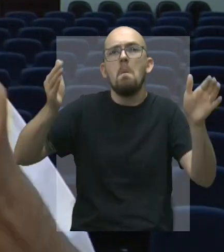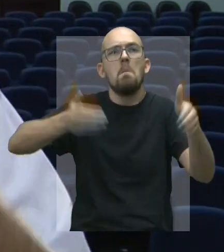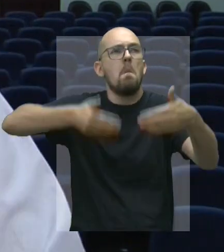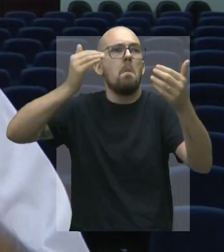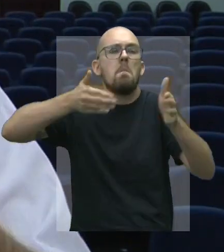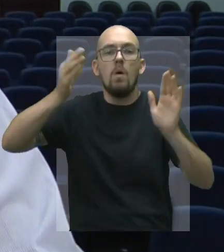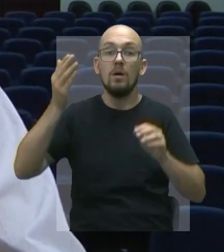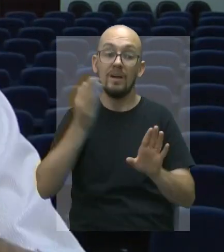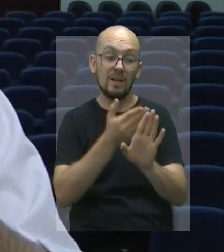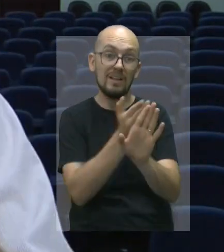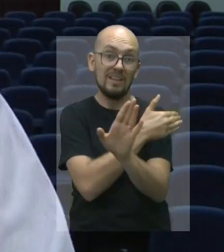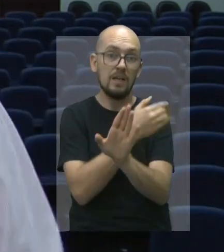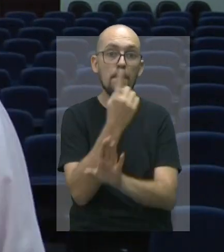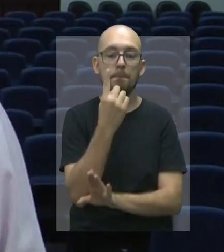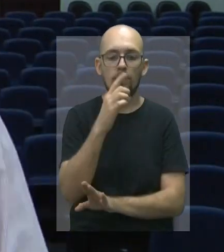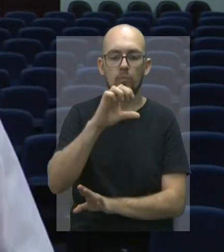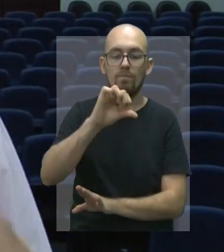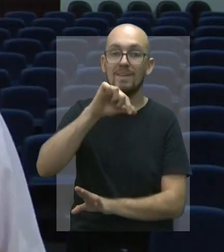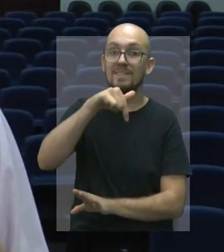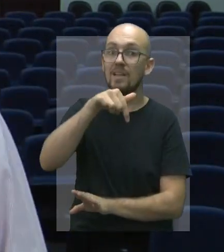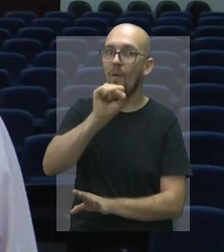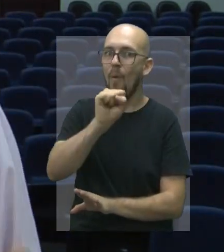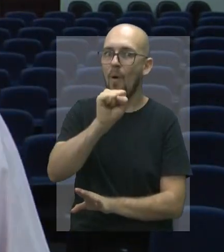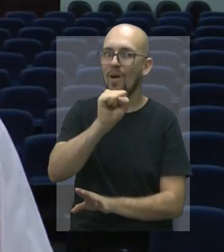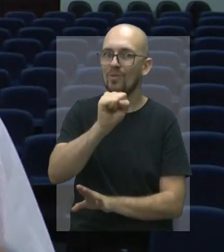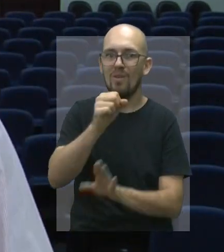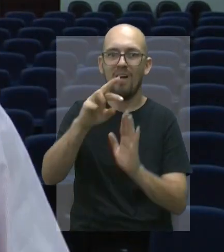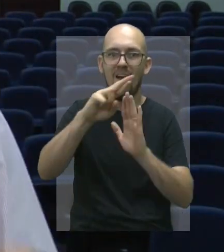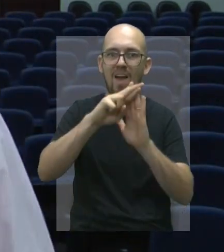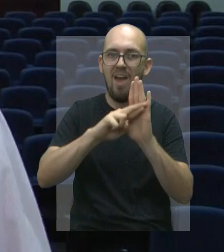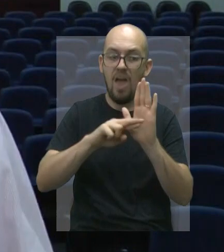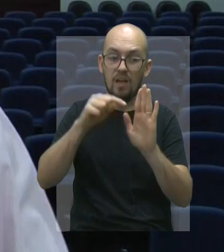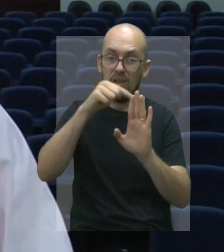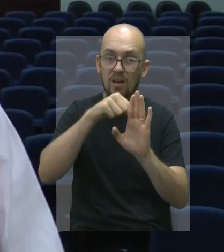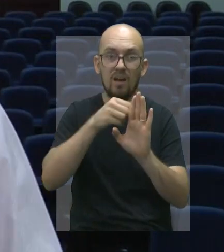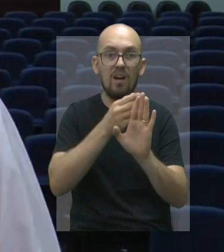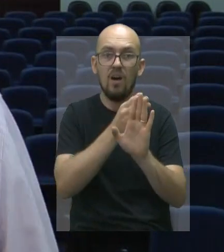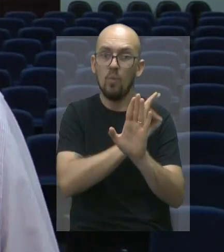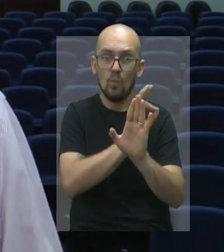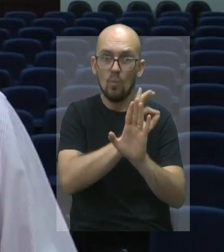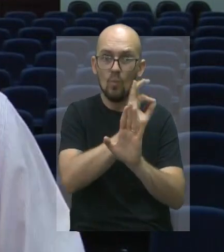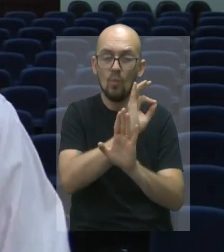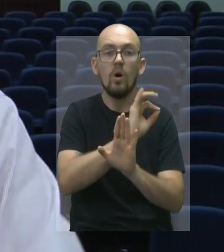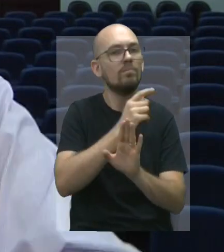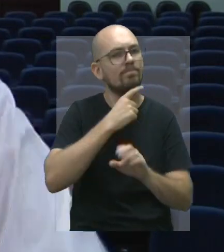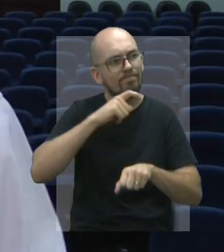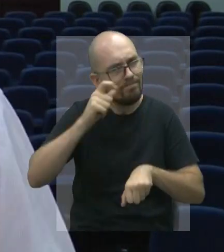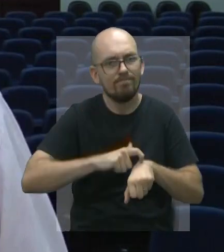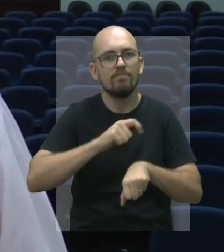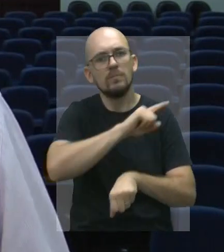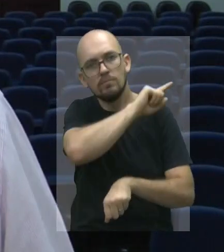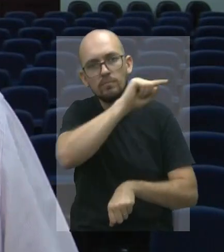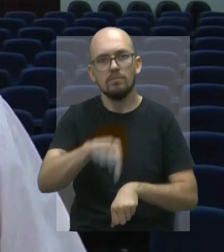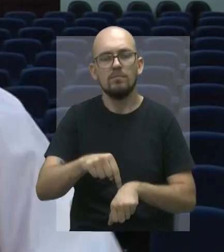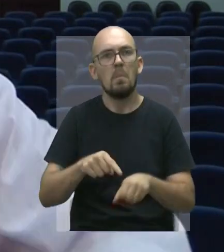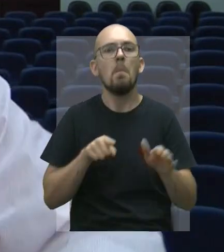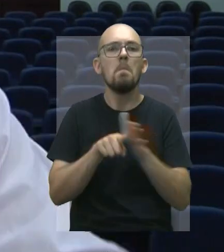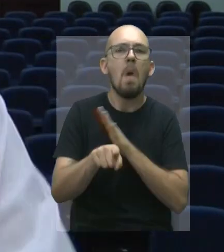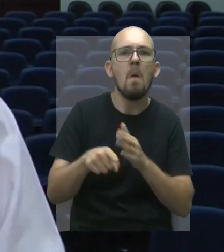até 1978, a nossa proposta é que sejam regularizadas imediatamente, sem nenhum